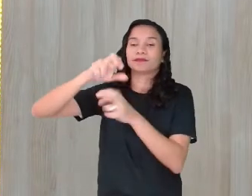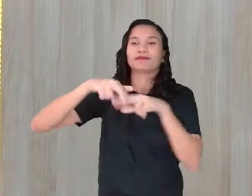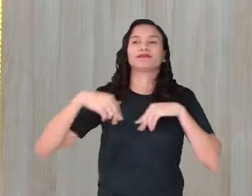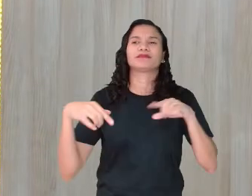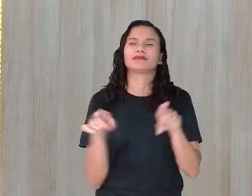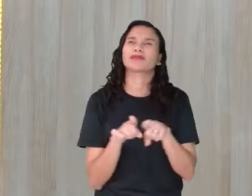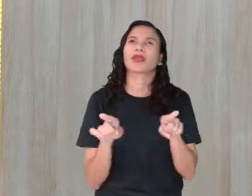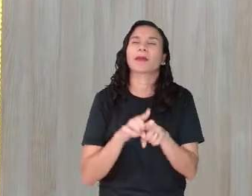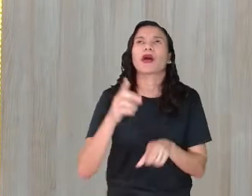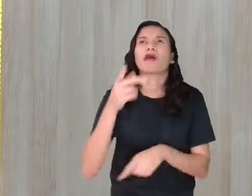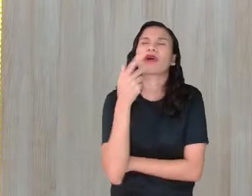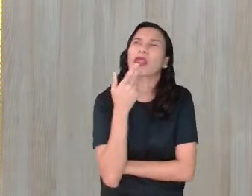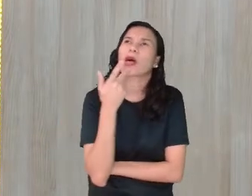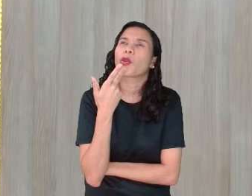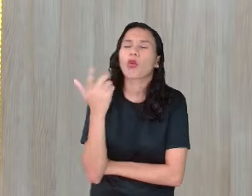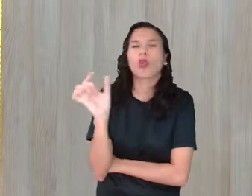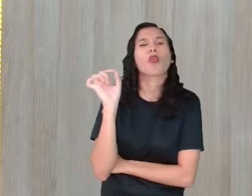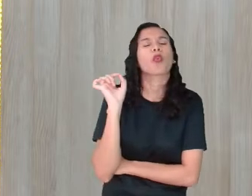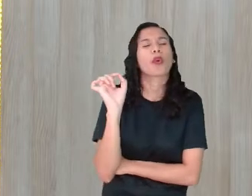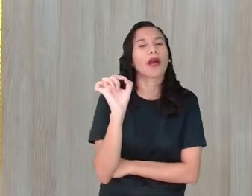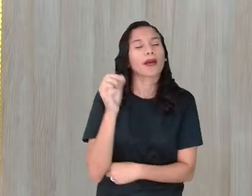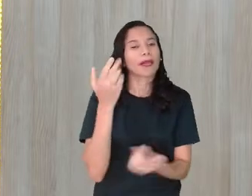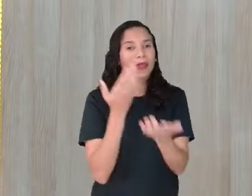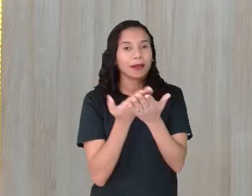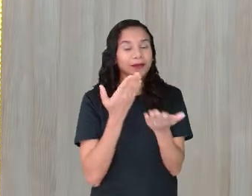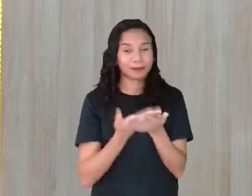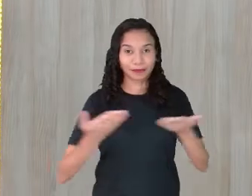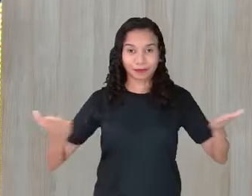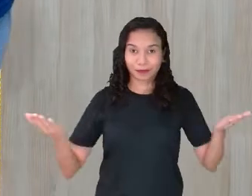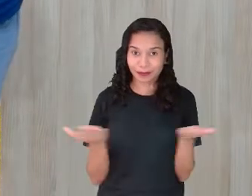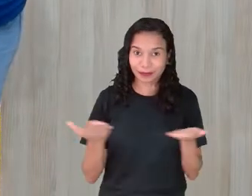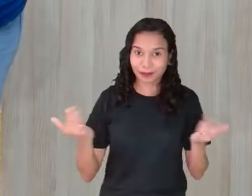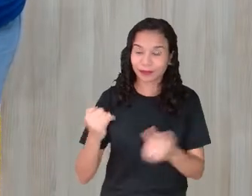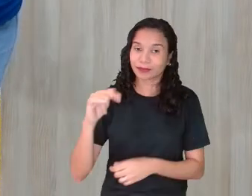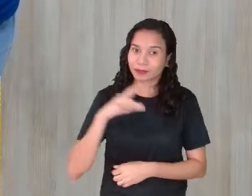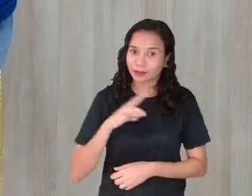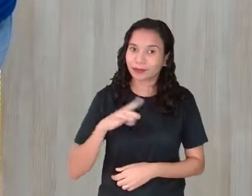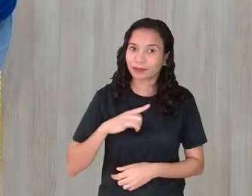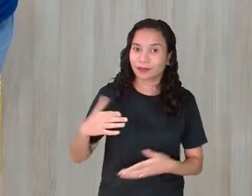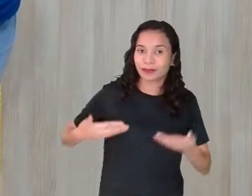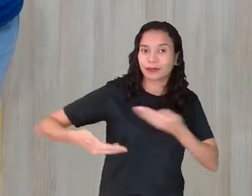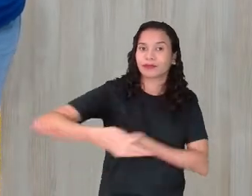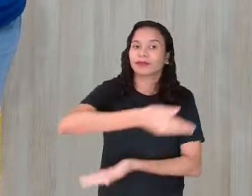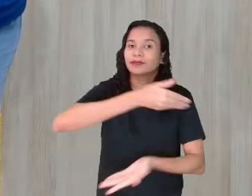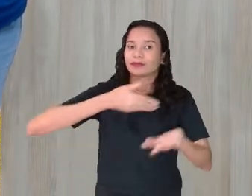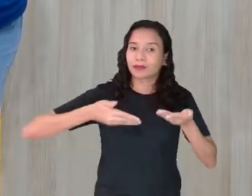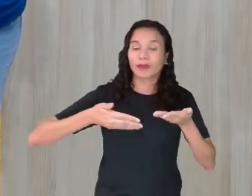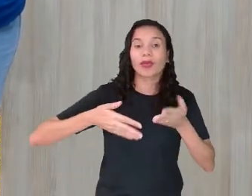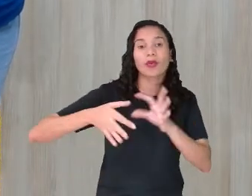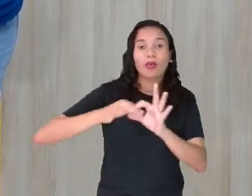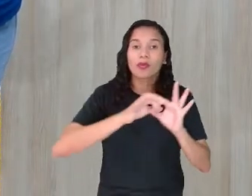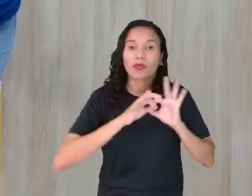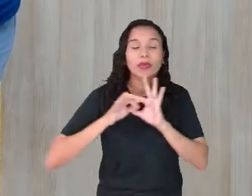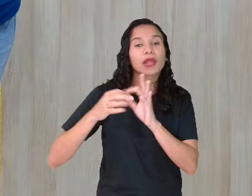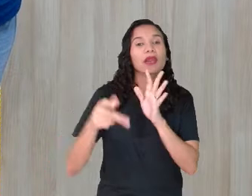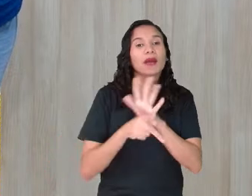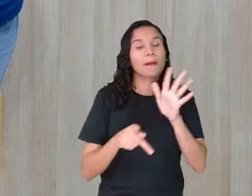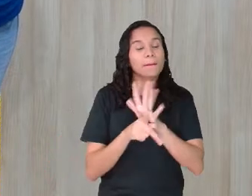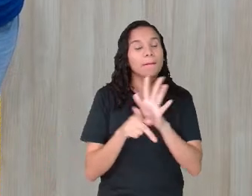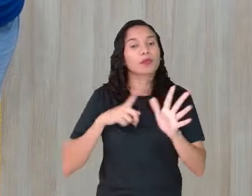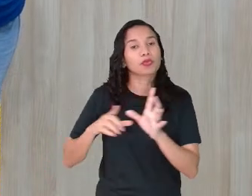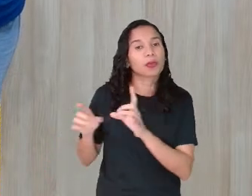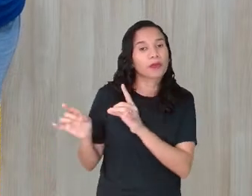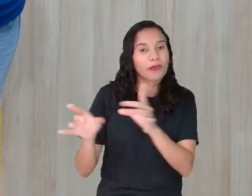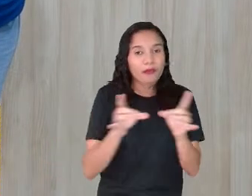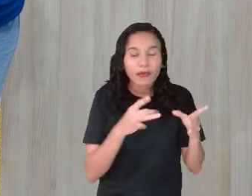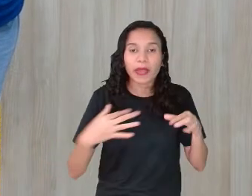Aí, por que eu estou falando isso? Porque a nossa aula de hoje, ela está relacionada com essa questão do consumismo